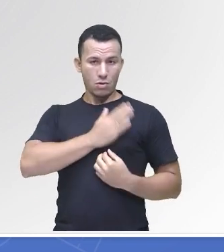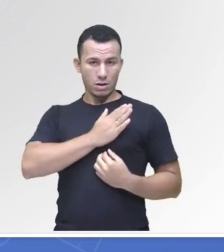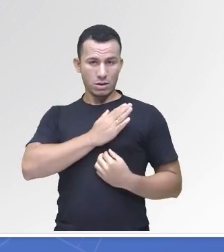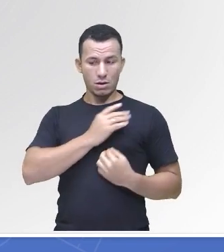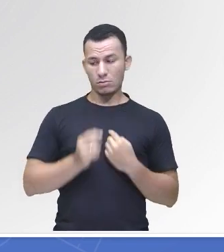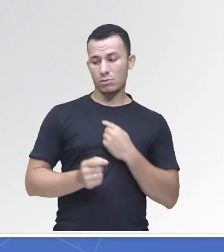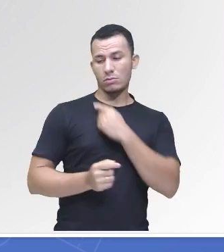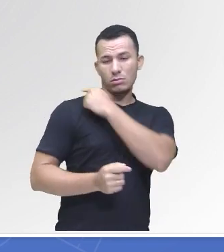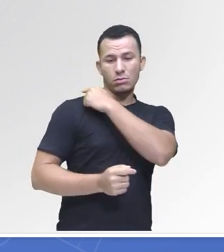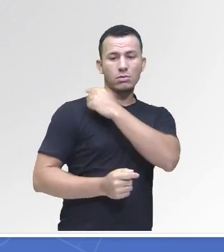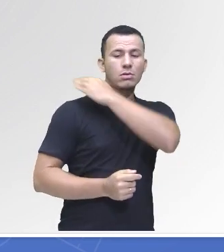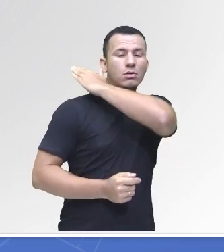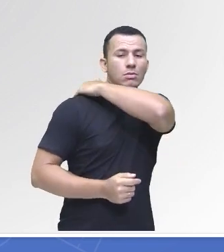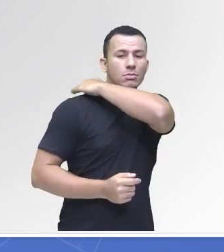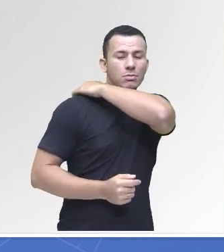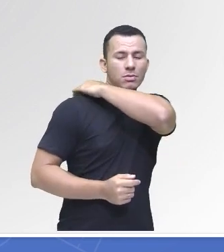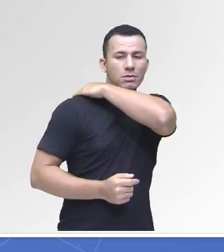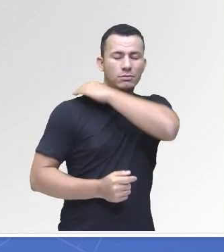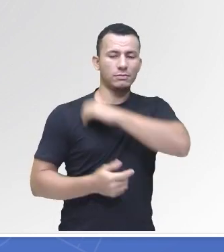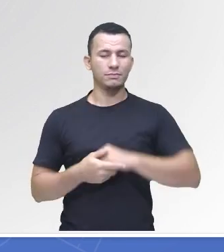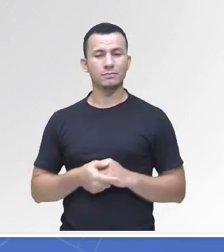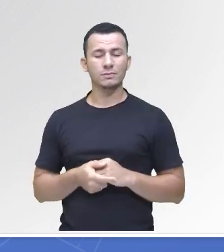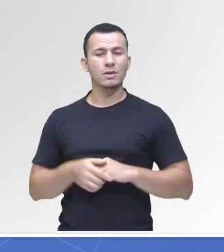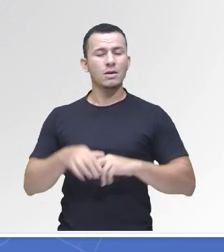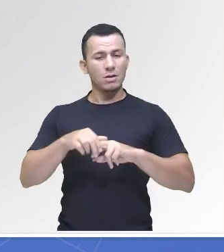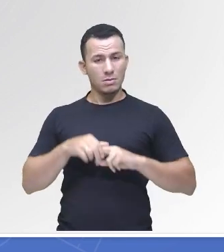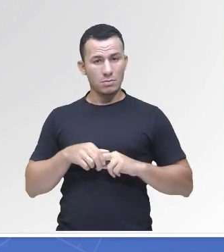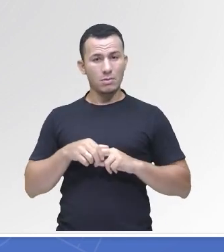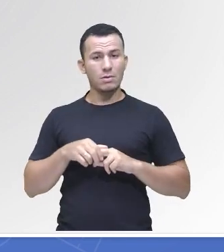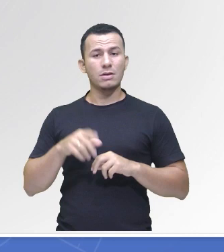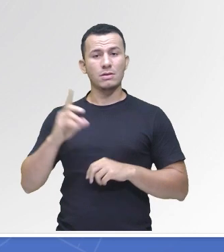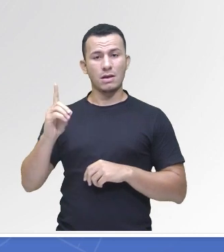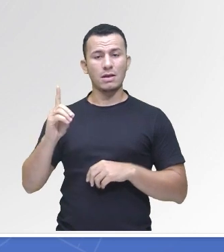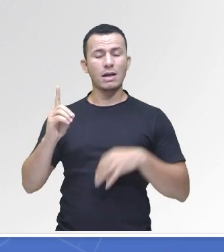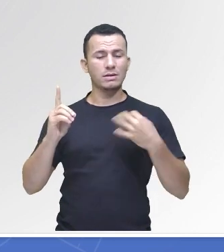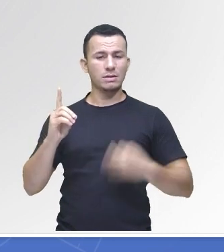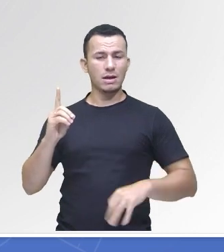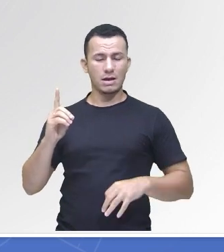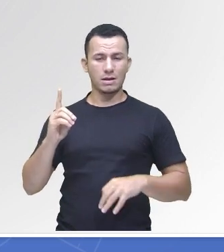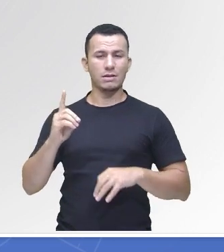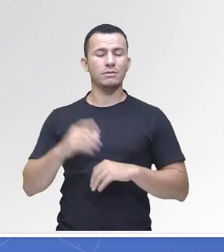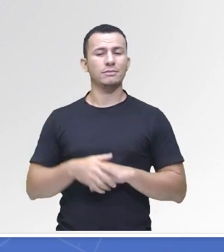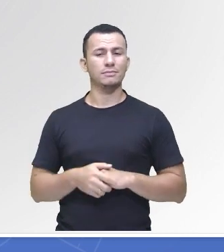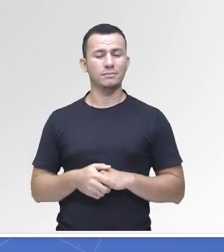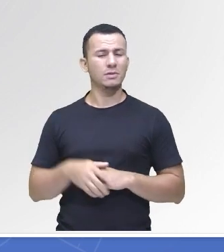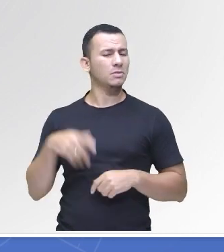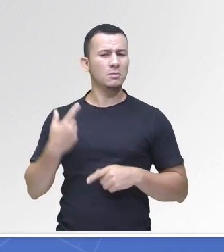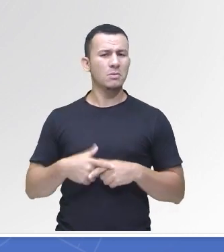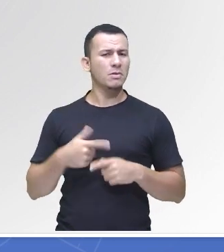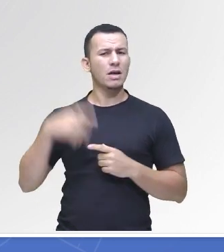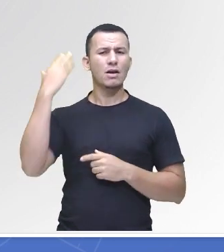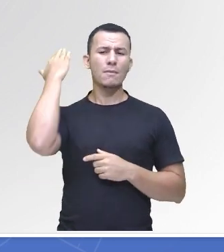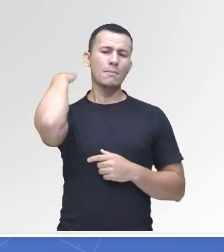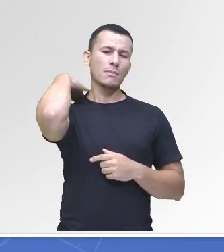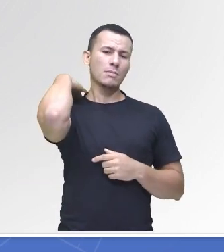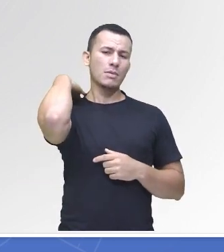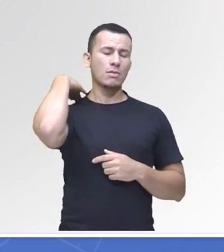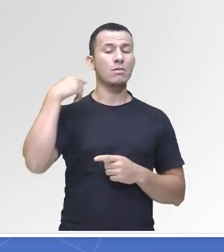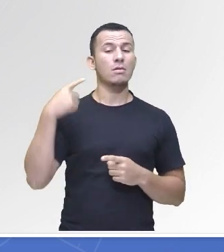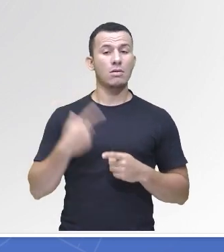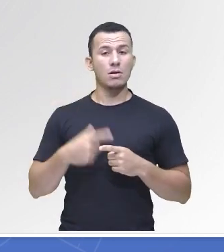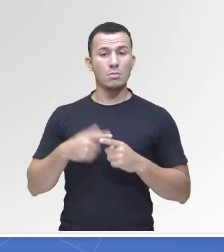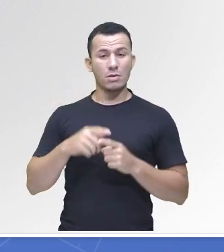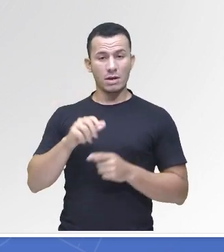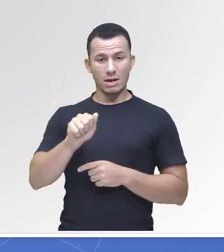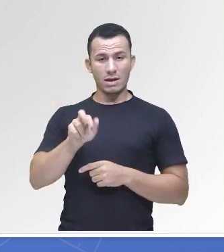pulmão. Por isso que a alternativa correta é a alternativa D, pulmonar e pulmonar. Por quê, né? Porque